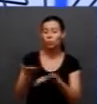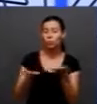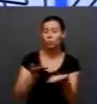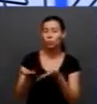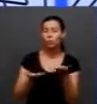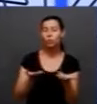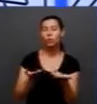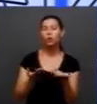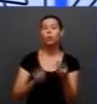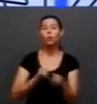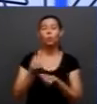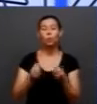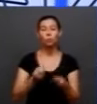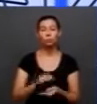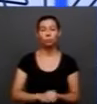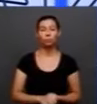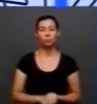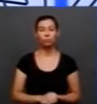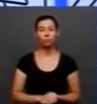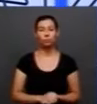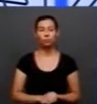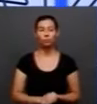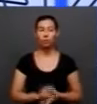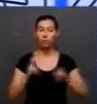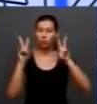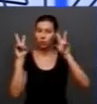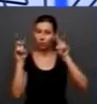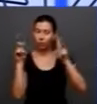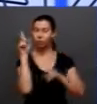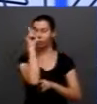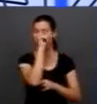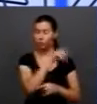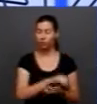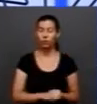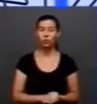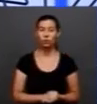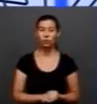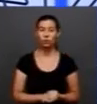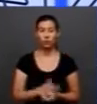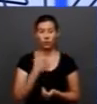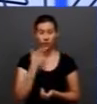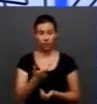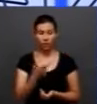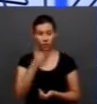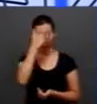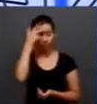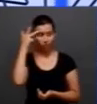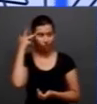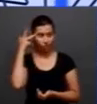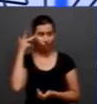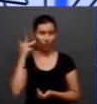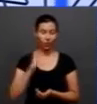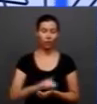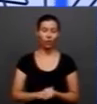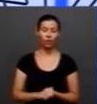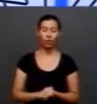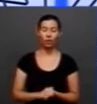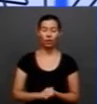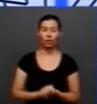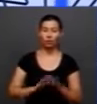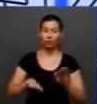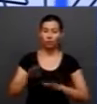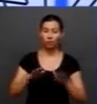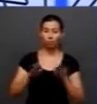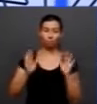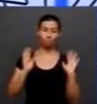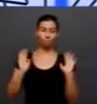tema bastante espioso quando a gente toca em desafios, porque a gente observa uma grande resistência no corpo universitário para a gente